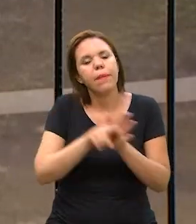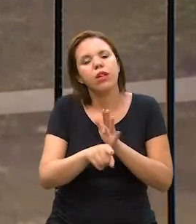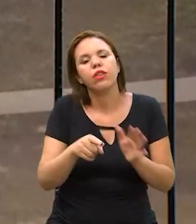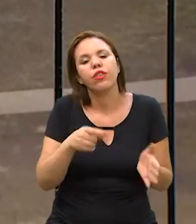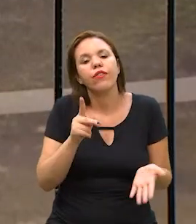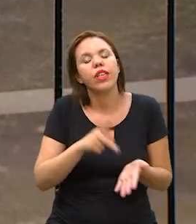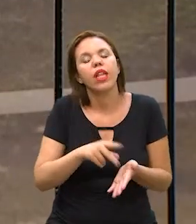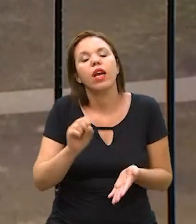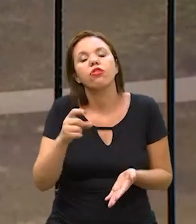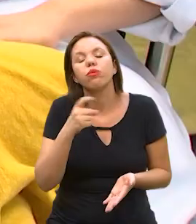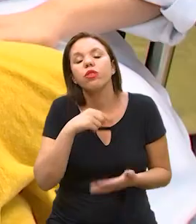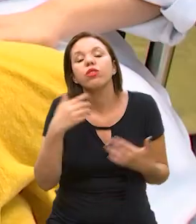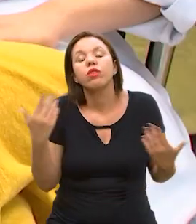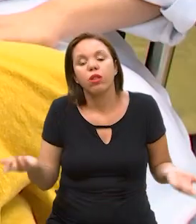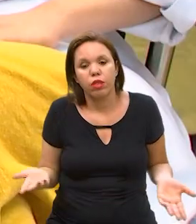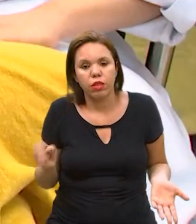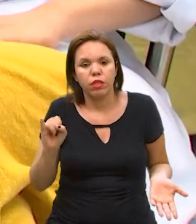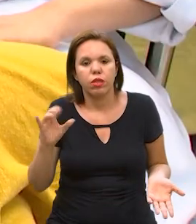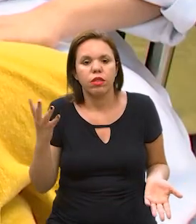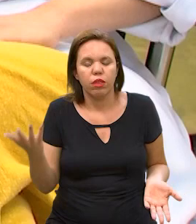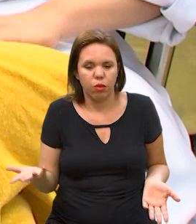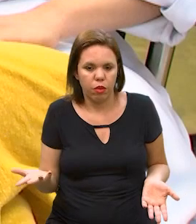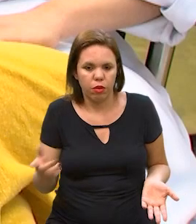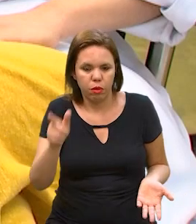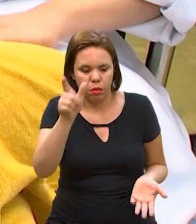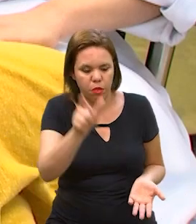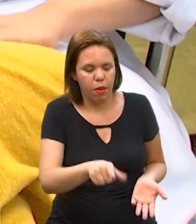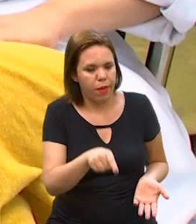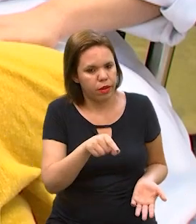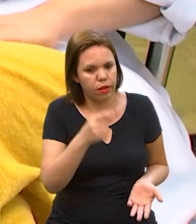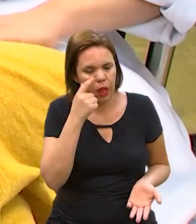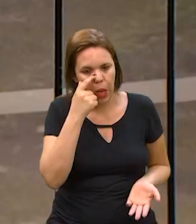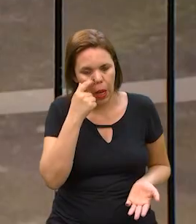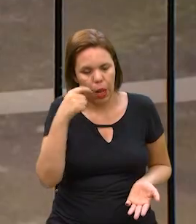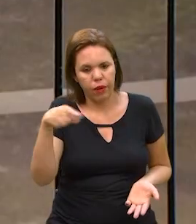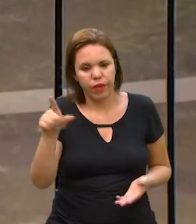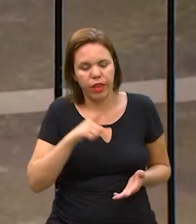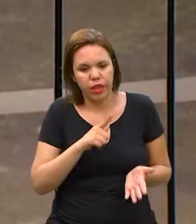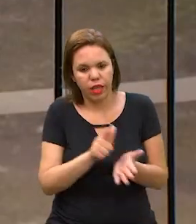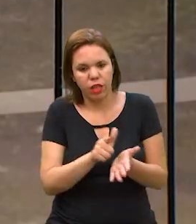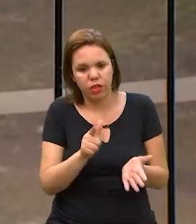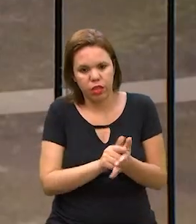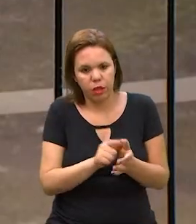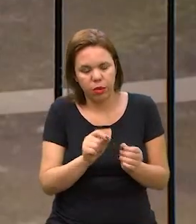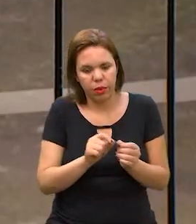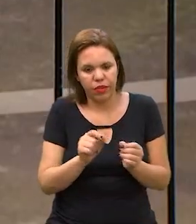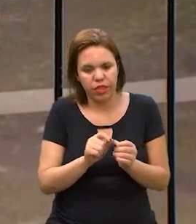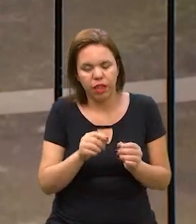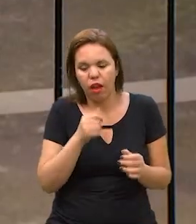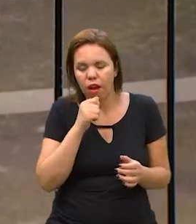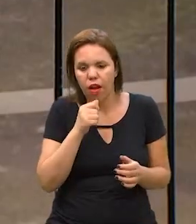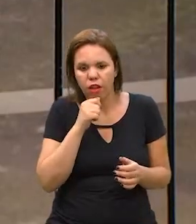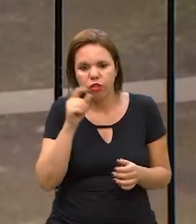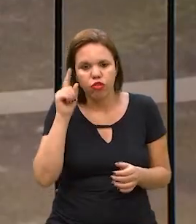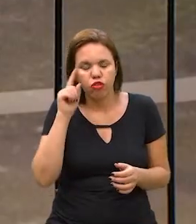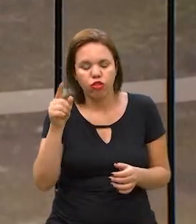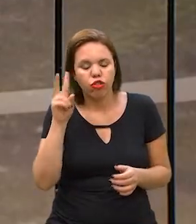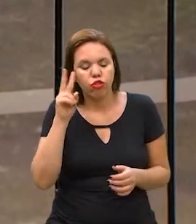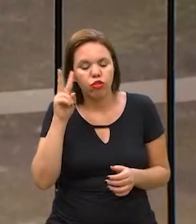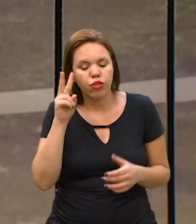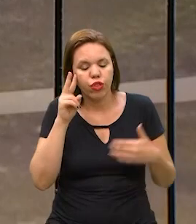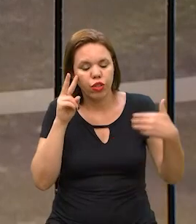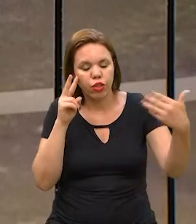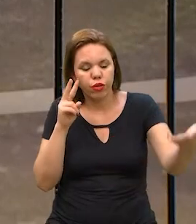eu quero saber se é mito ou verdade. Se quando uma pessoa vai ter um exame programado, por exemplo, para